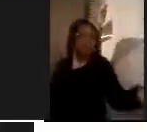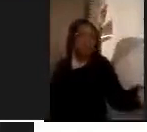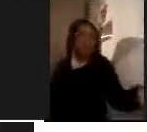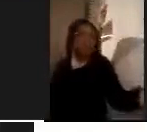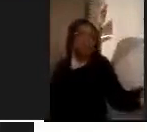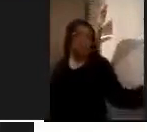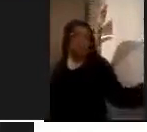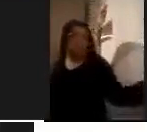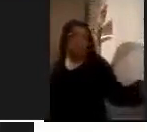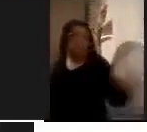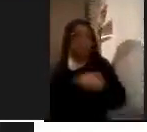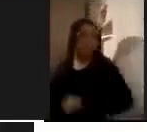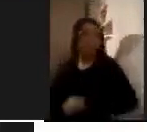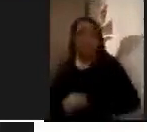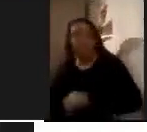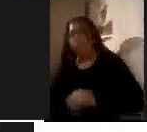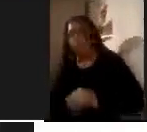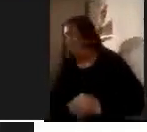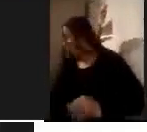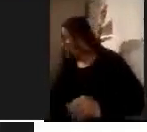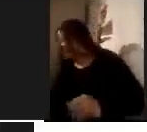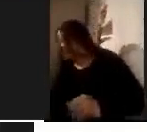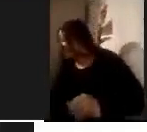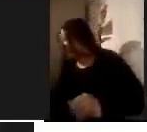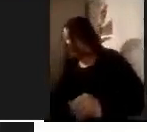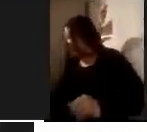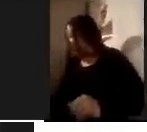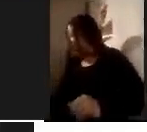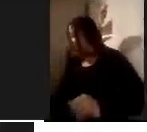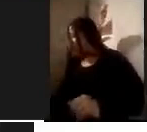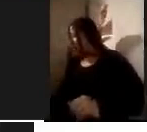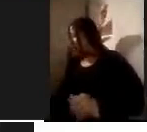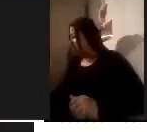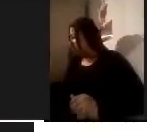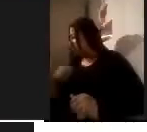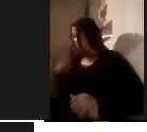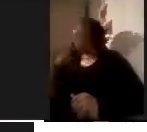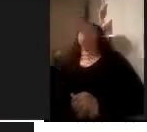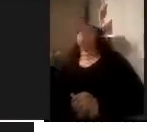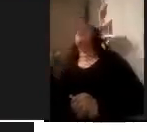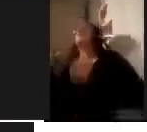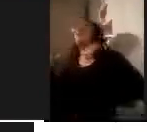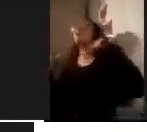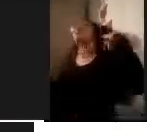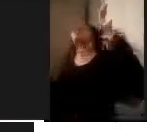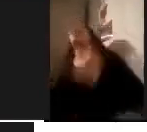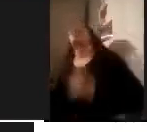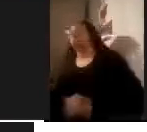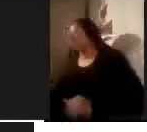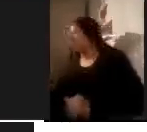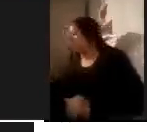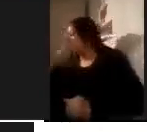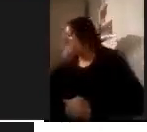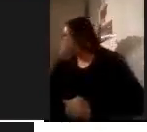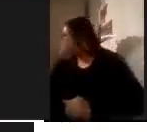no freezer ou na geladeira, né? Se você for alimentar o seu próprio bebê, ou se você for doar para congelar nos frascos do banco de